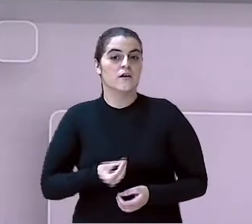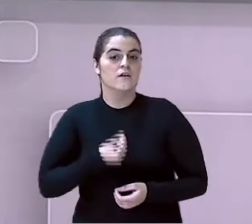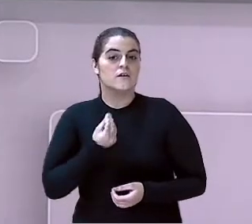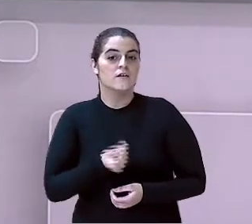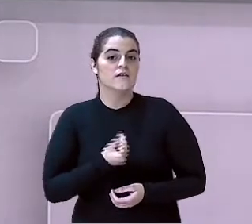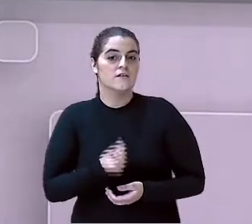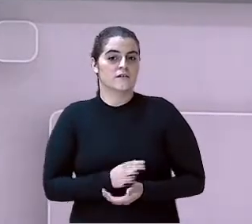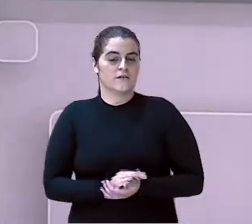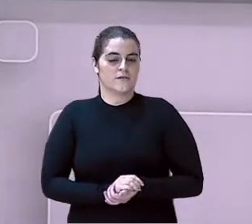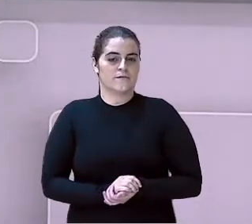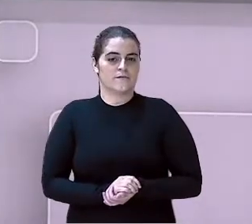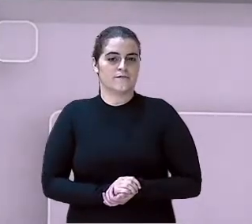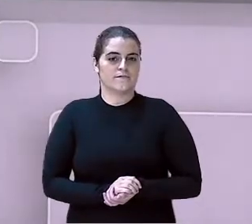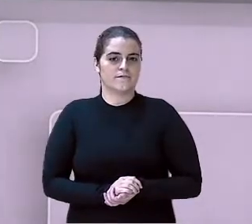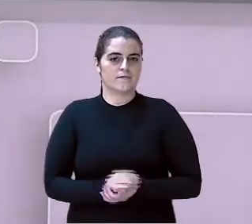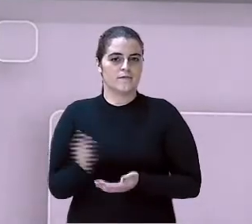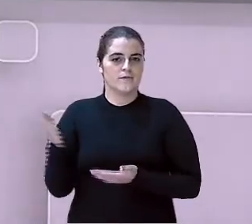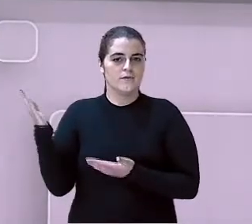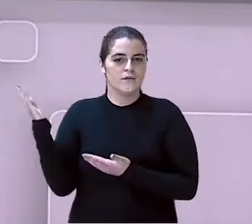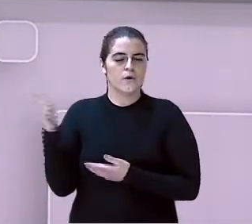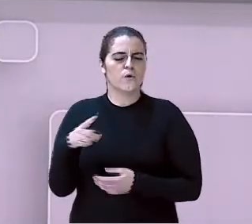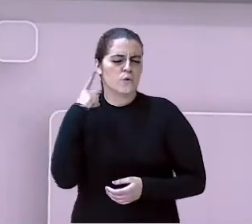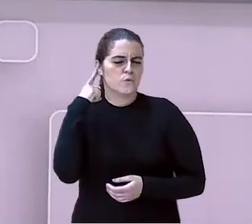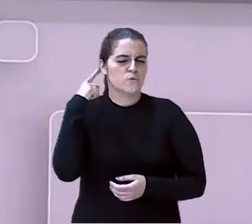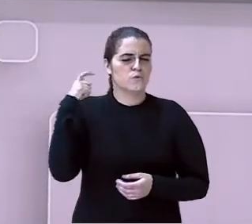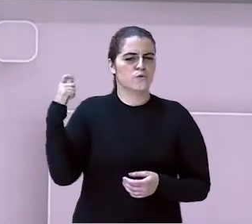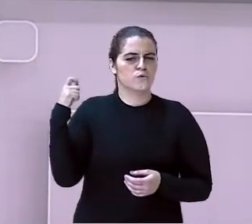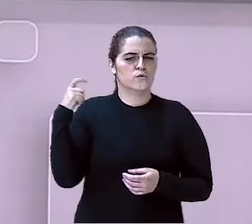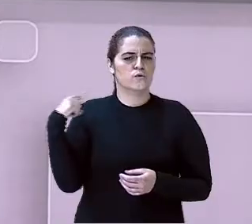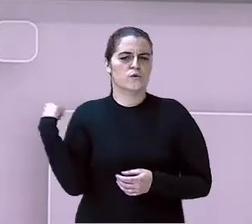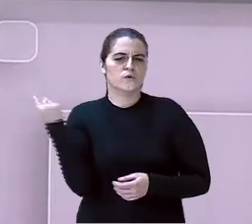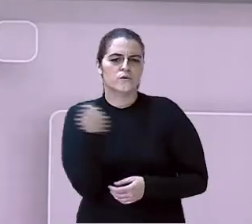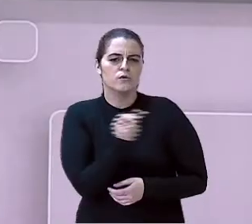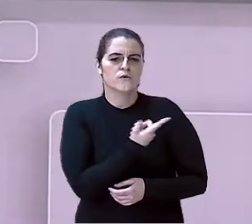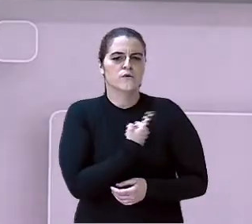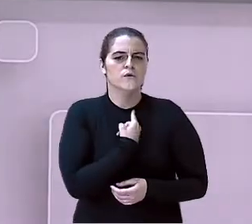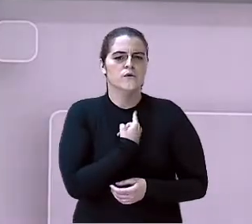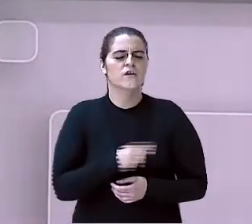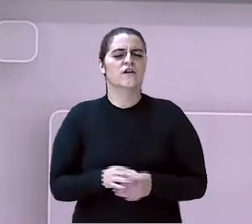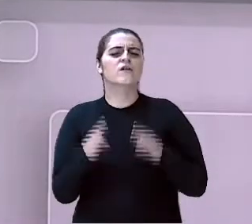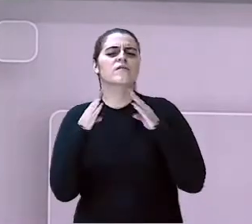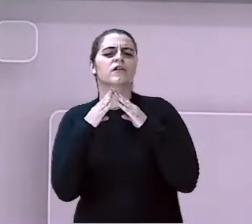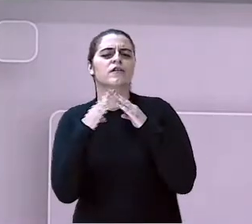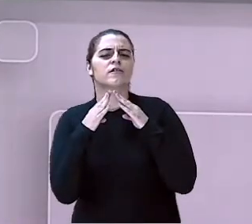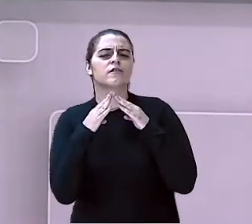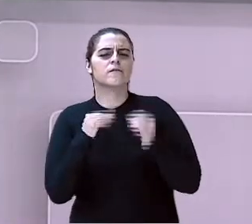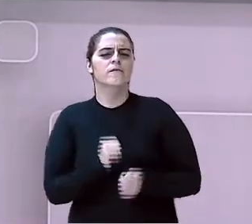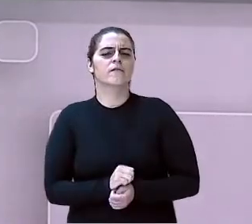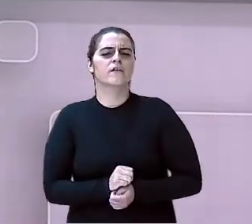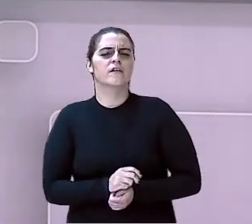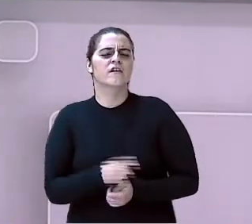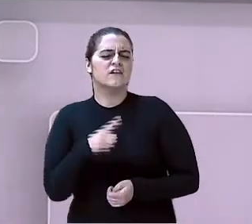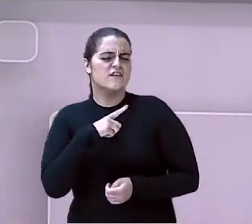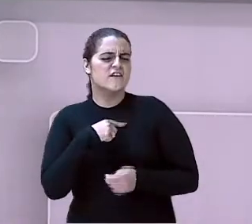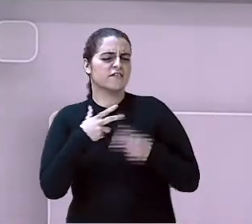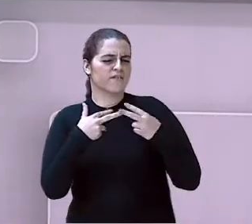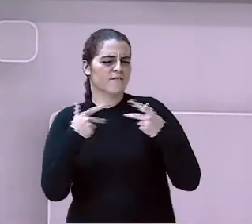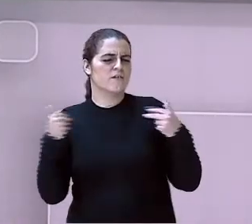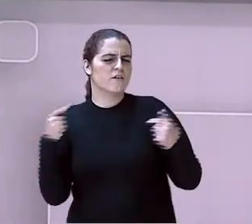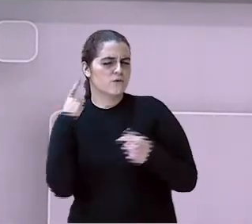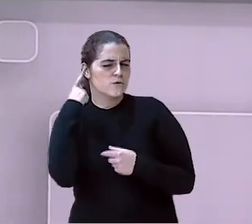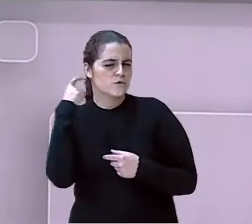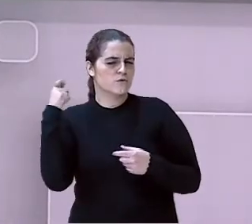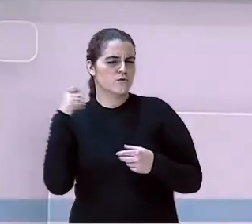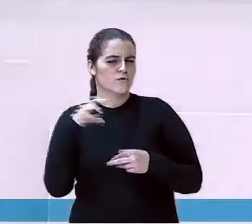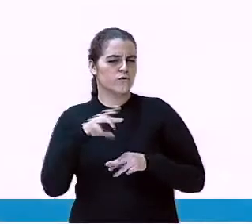nosso redor. Os sons ao nosso redor. Aí na sua casa, tem vários sons diferentes,